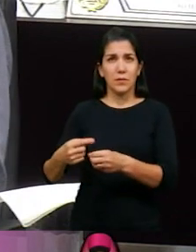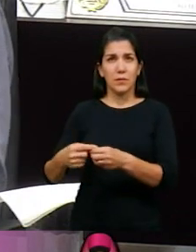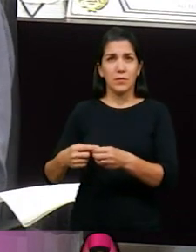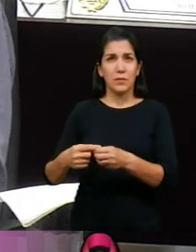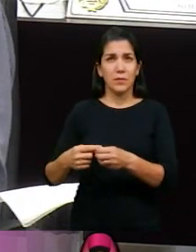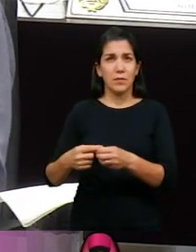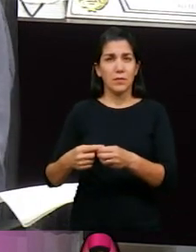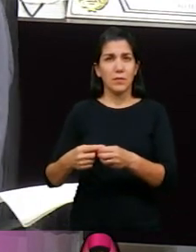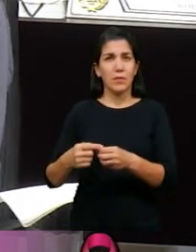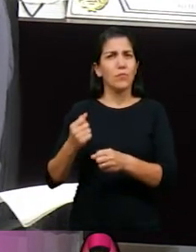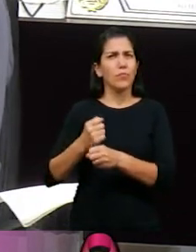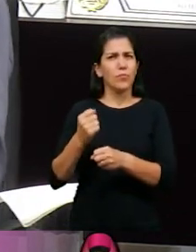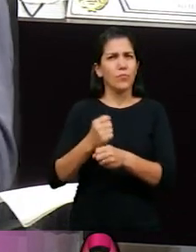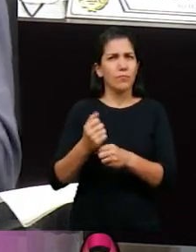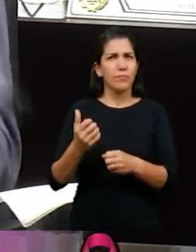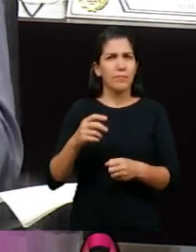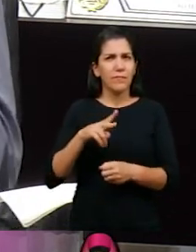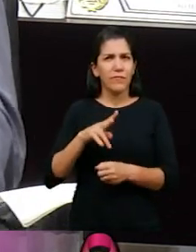setor.